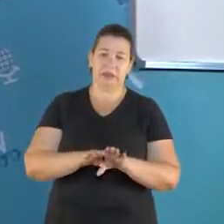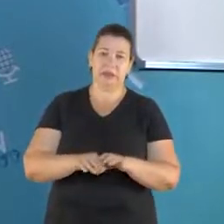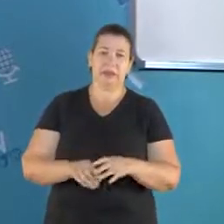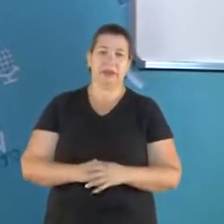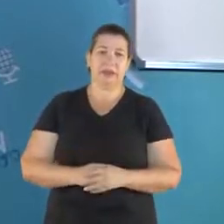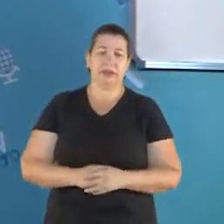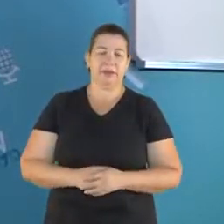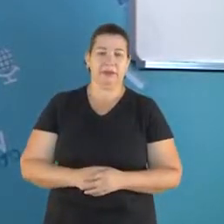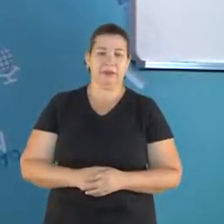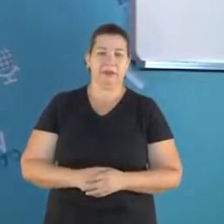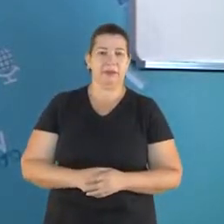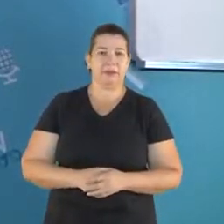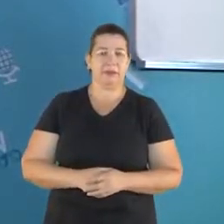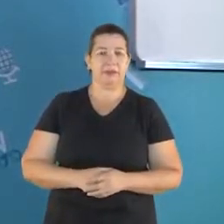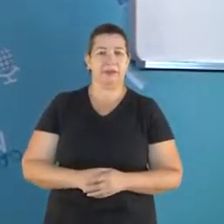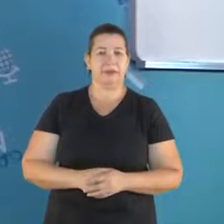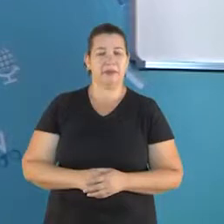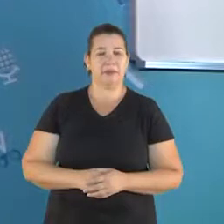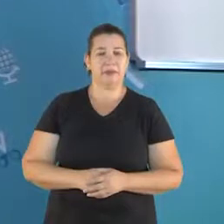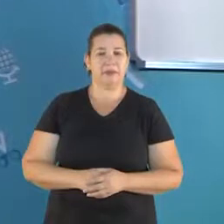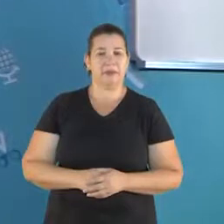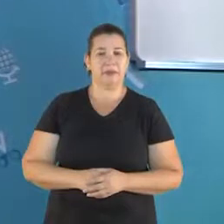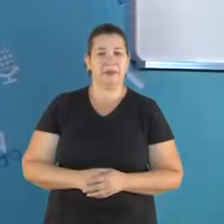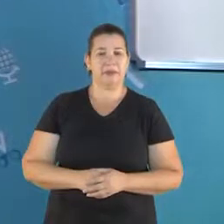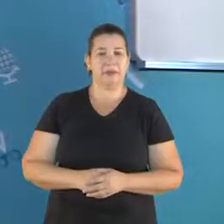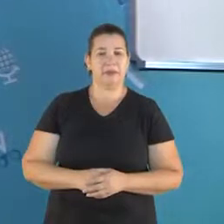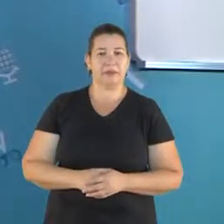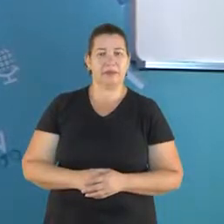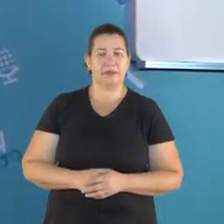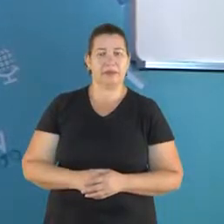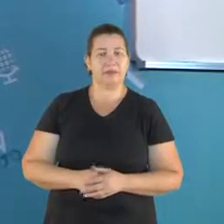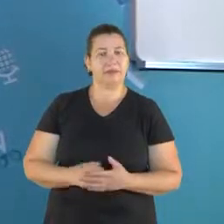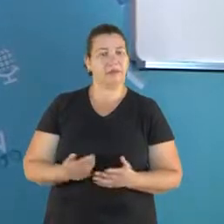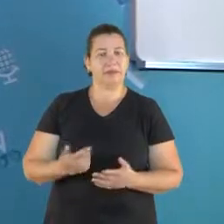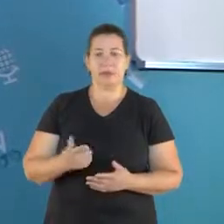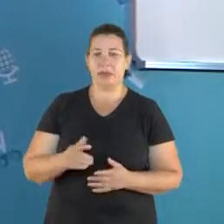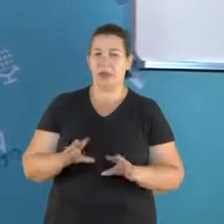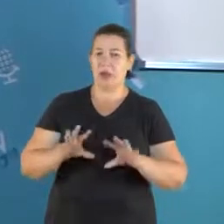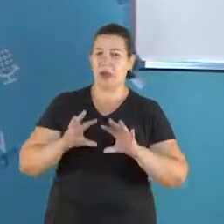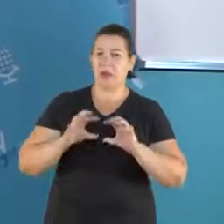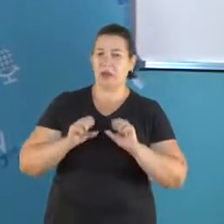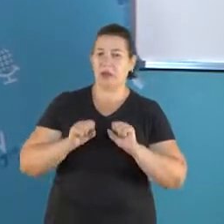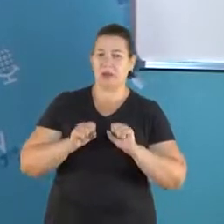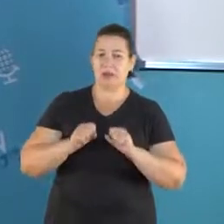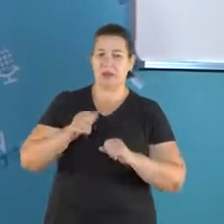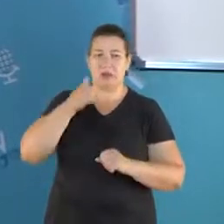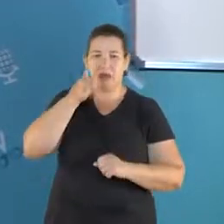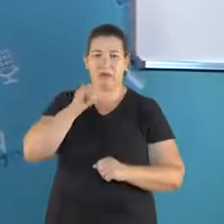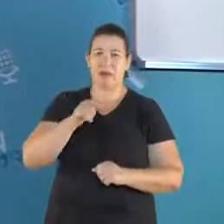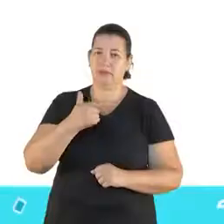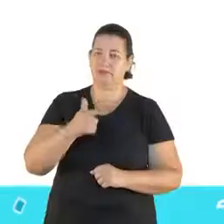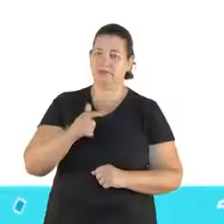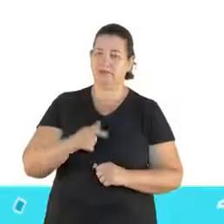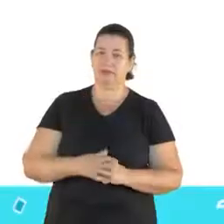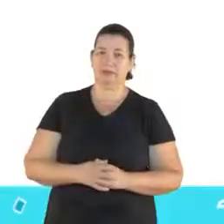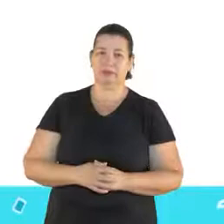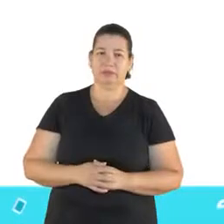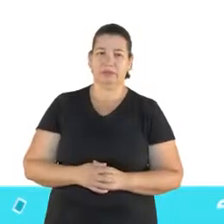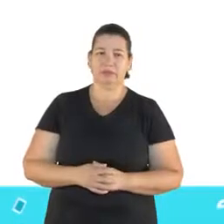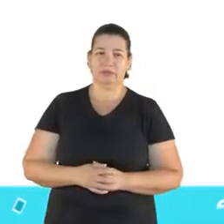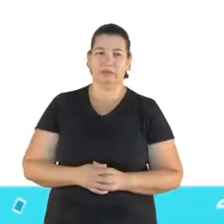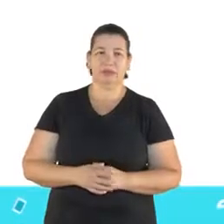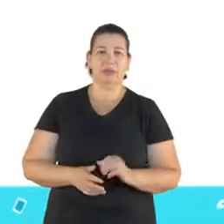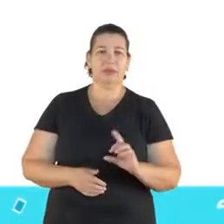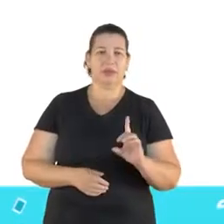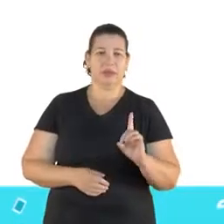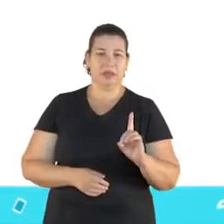gestação através do ciclo menstrual da menina. Esse método não previne contra ISTs. E na